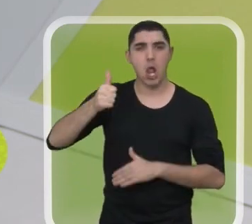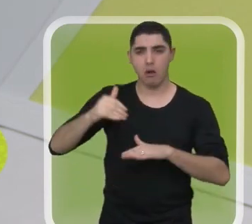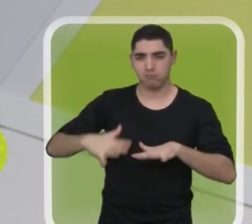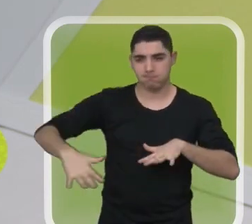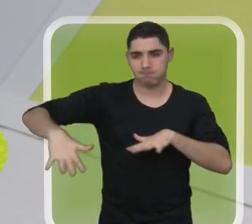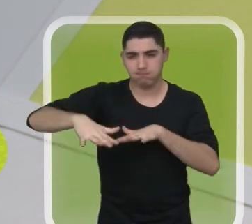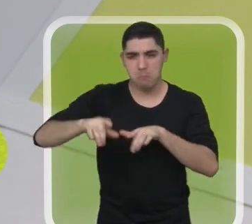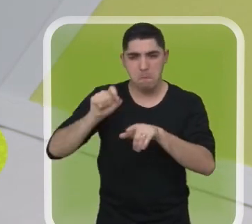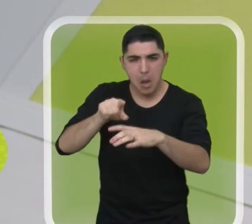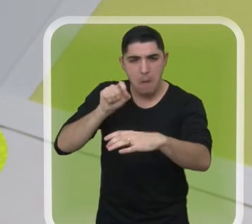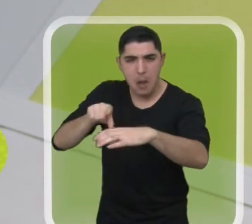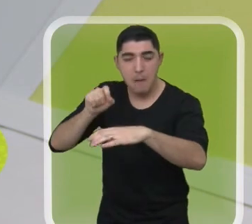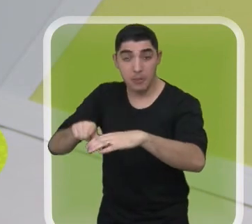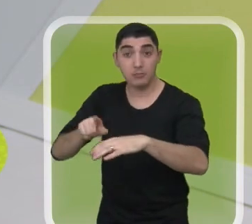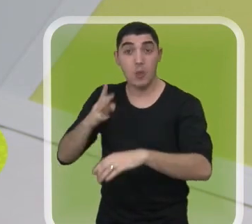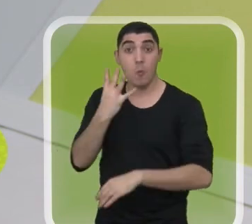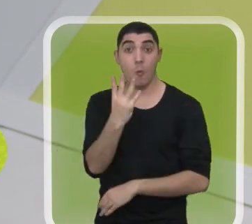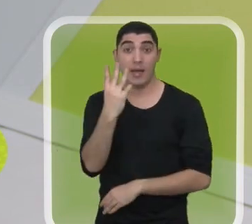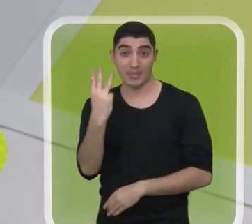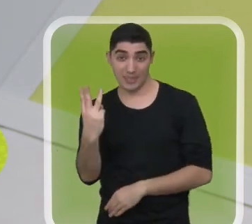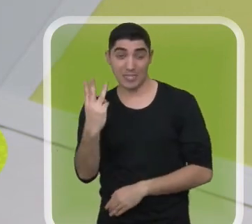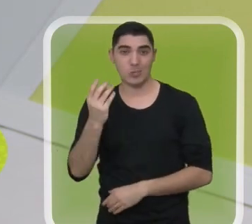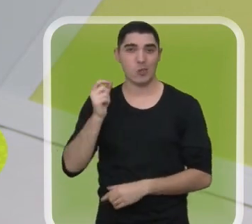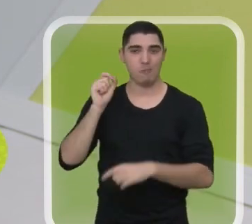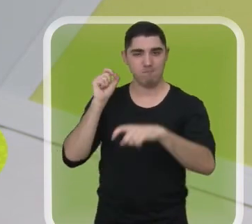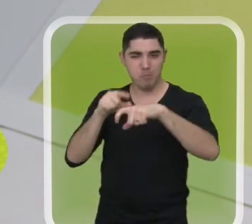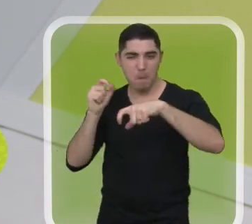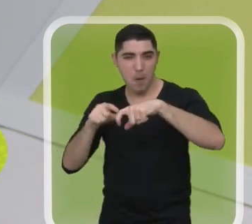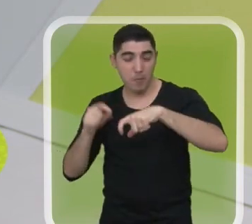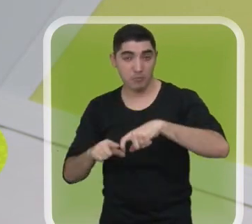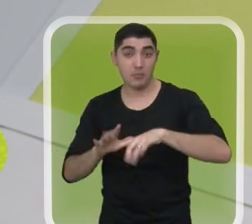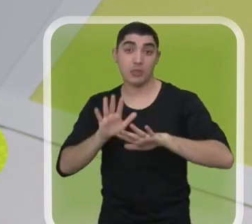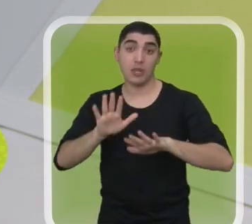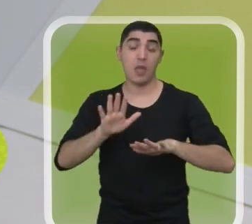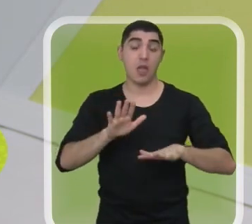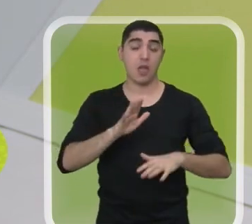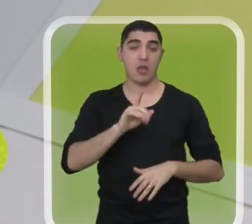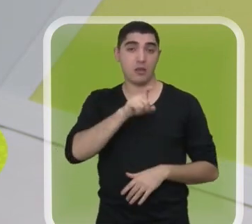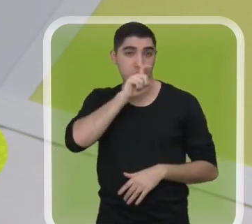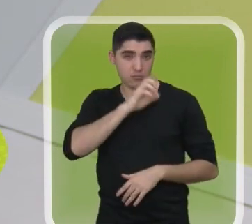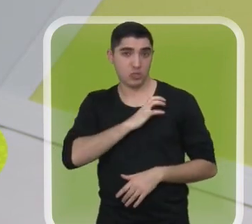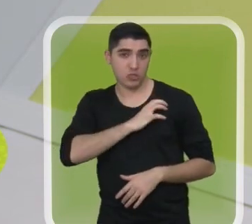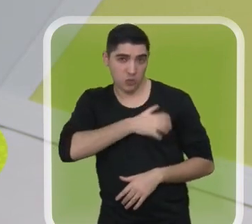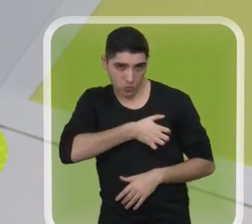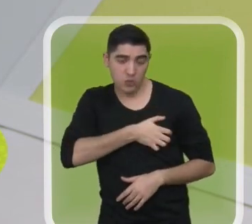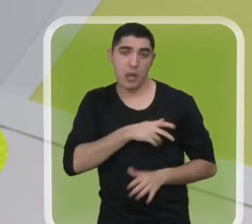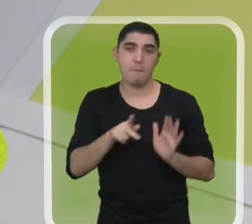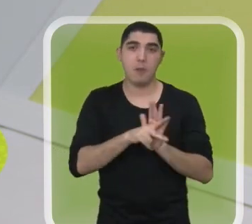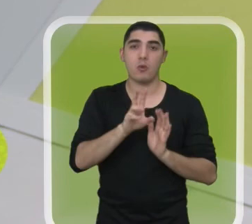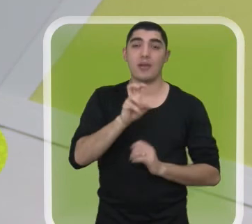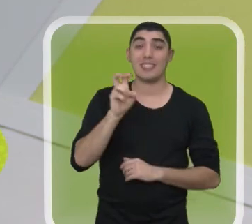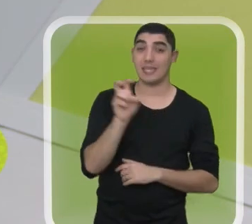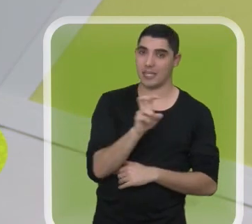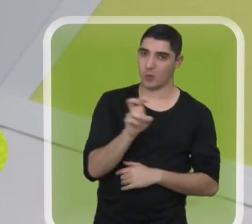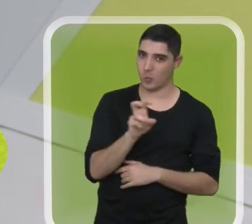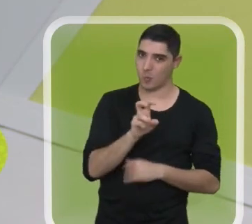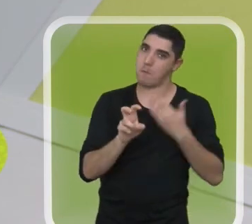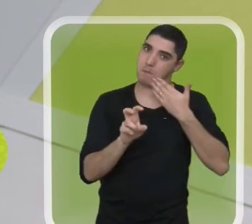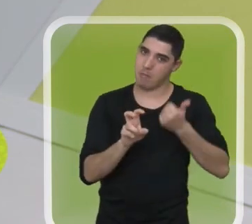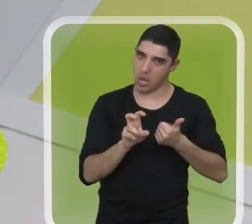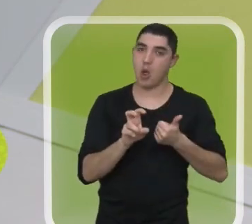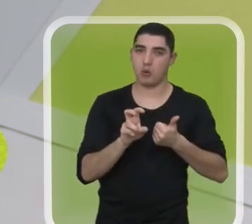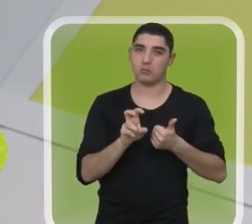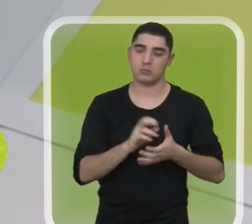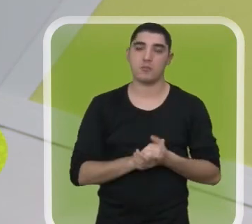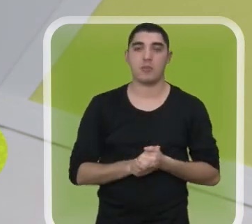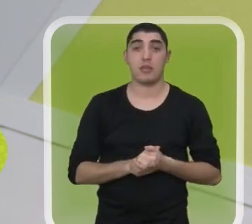com 43 gols. Já o São José entrou como um dos melhores, foi o quinto melhor terceiro colocado, que entrava os 2 melhores de